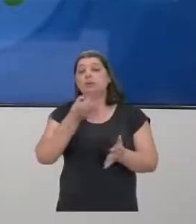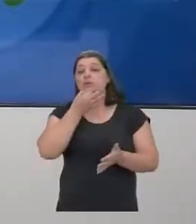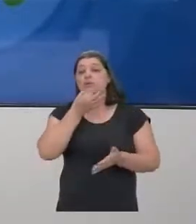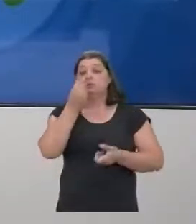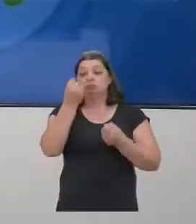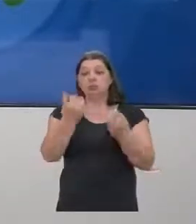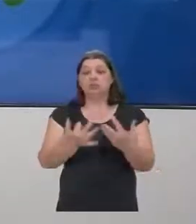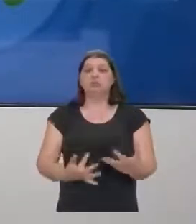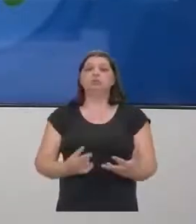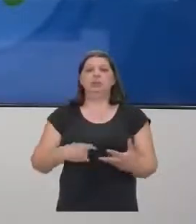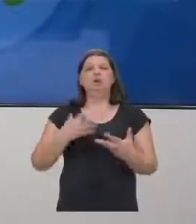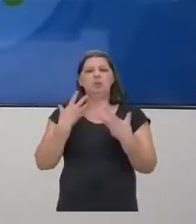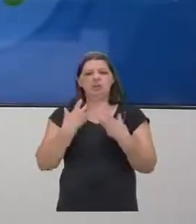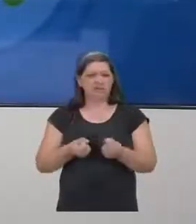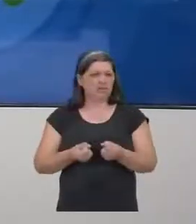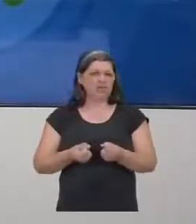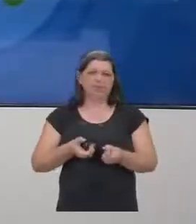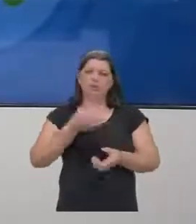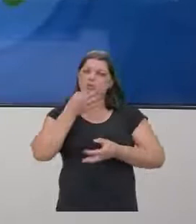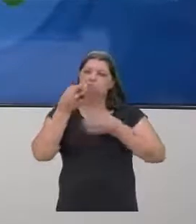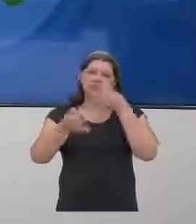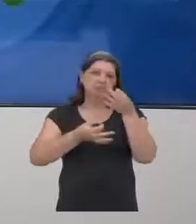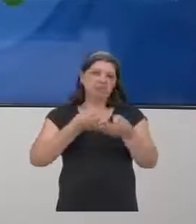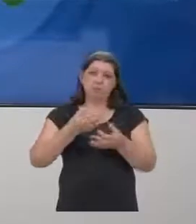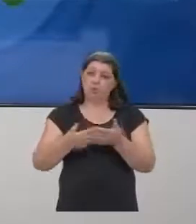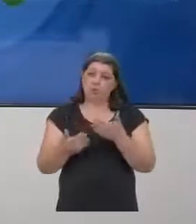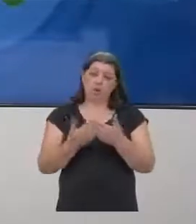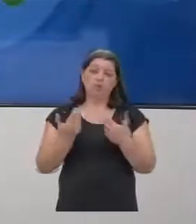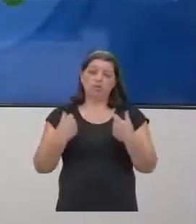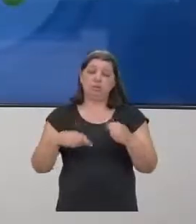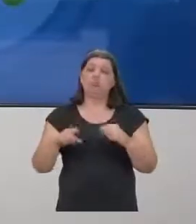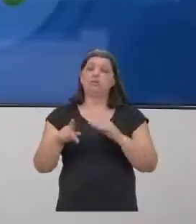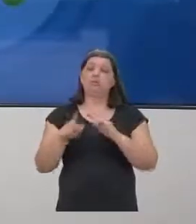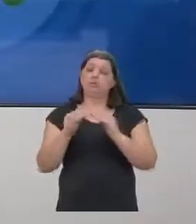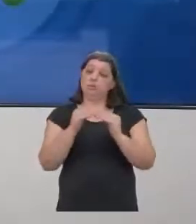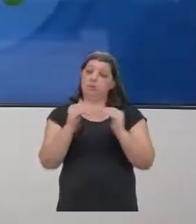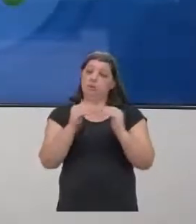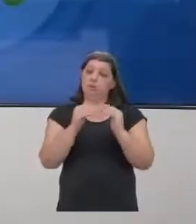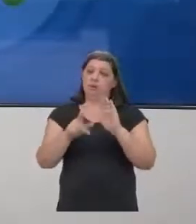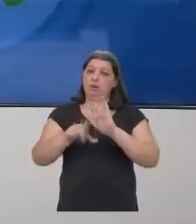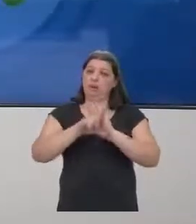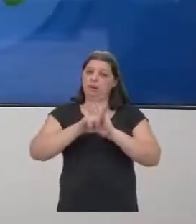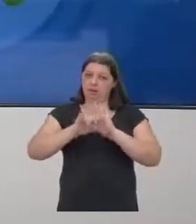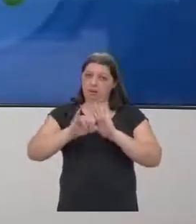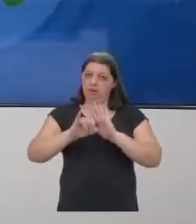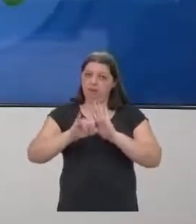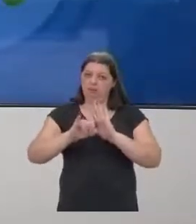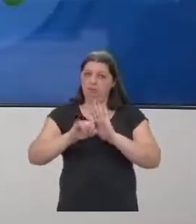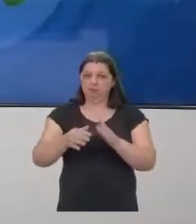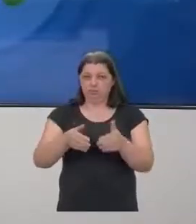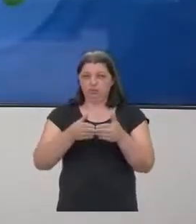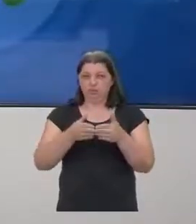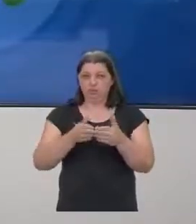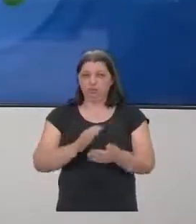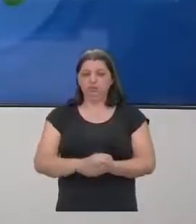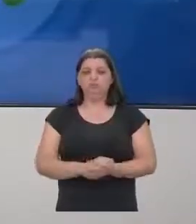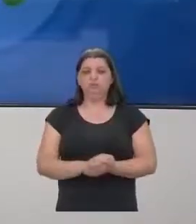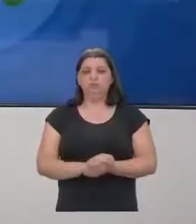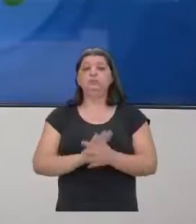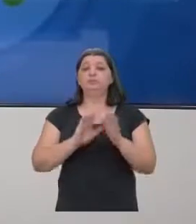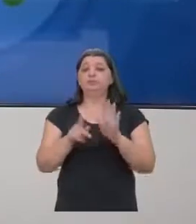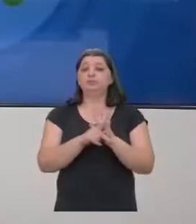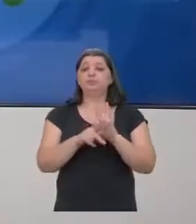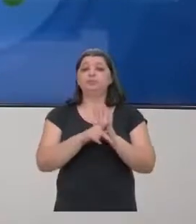aceito todo tipo de opinião, desde que dentro da lei, como eu falei agora há pouco, opinião racional, por favor, mas